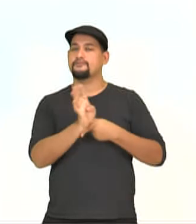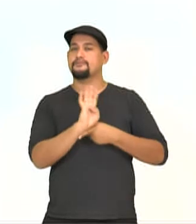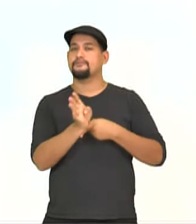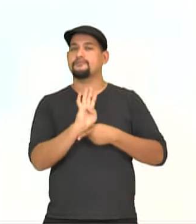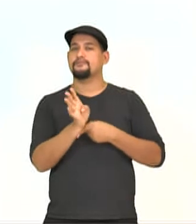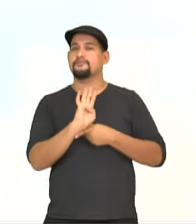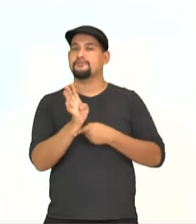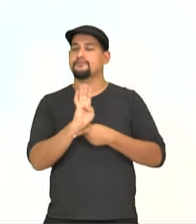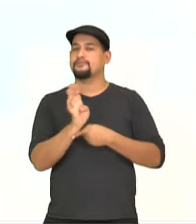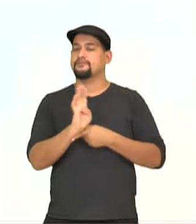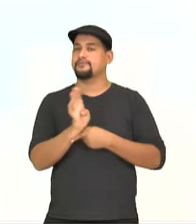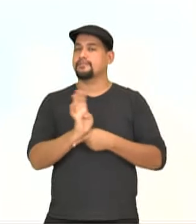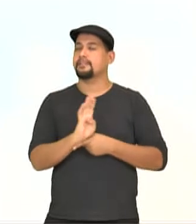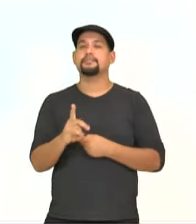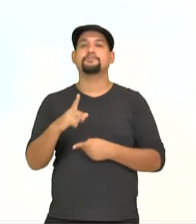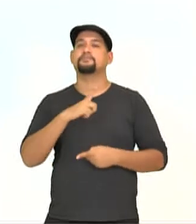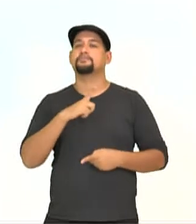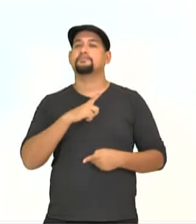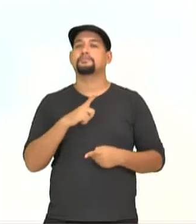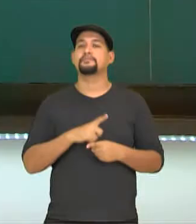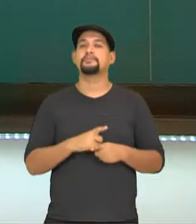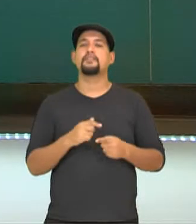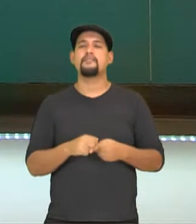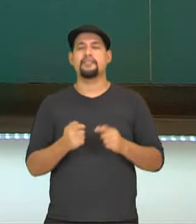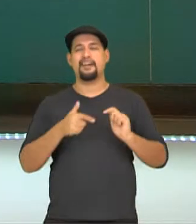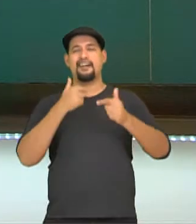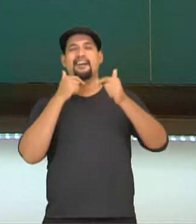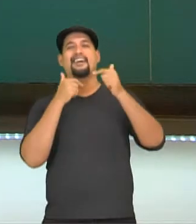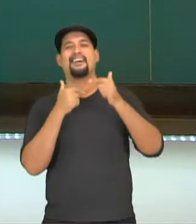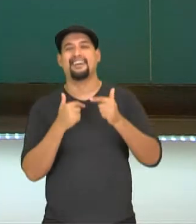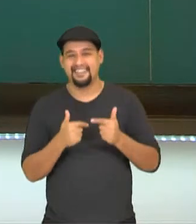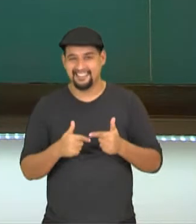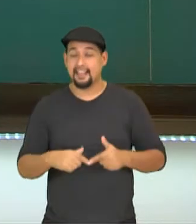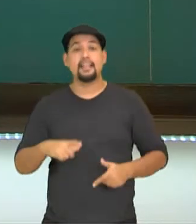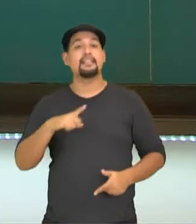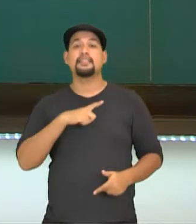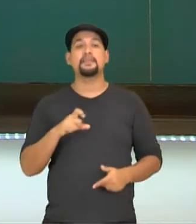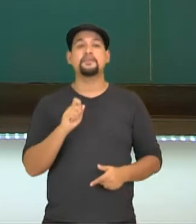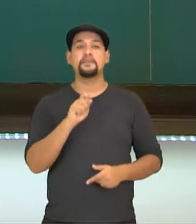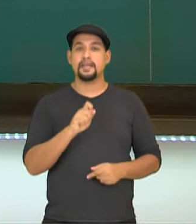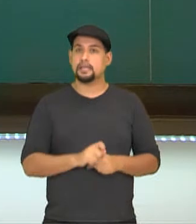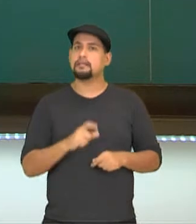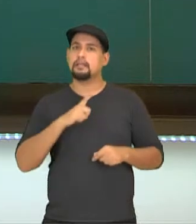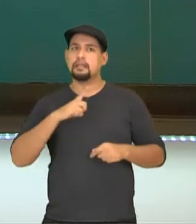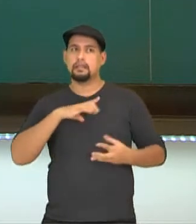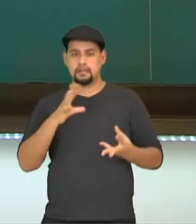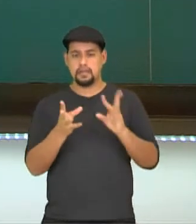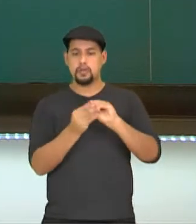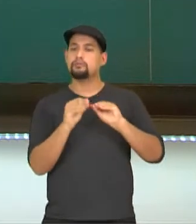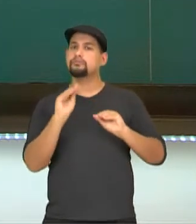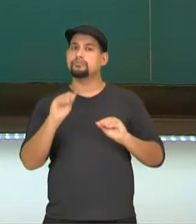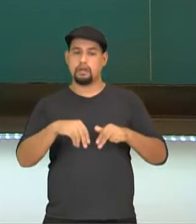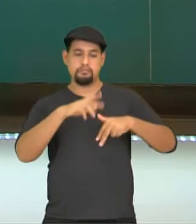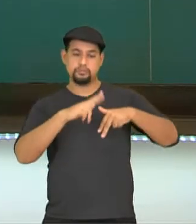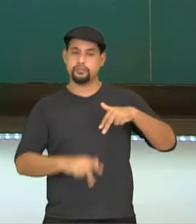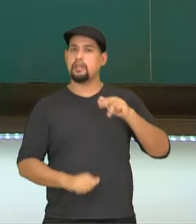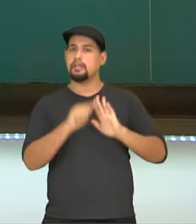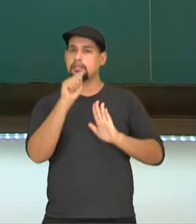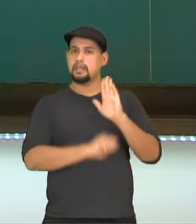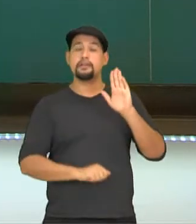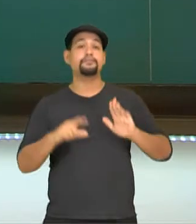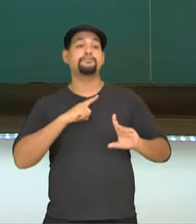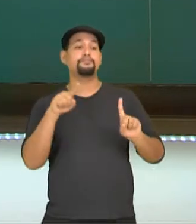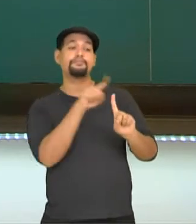que te hará reír a carcajadas. Então, nós temos aí a sinopse, né, que é um gênero textual que tem